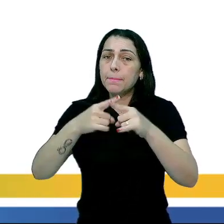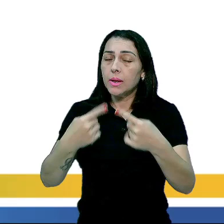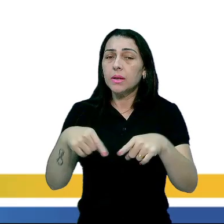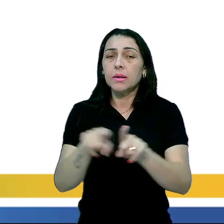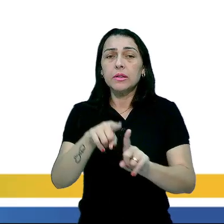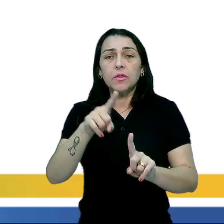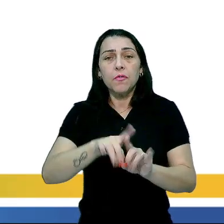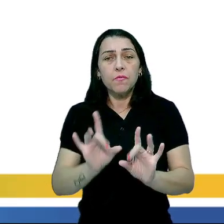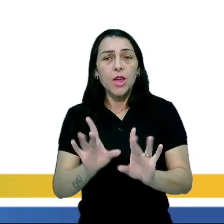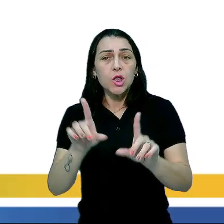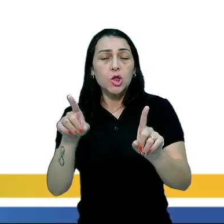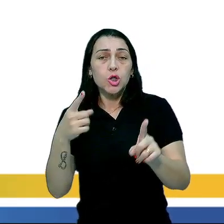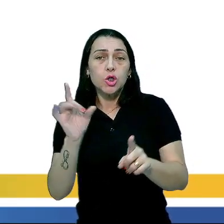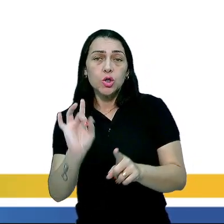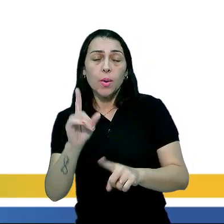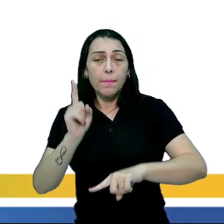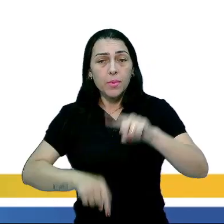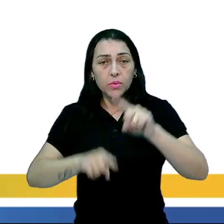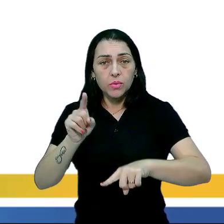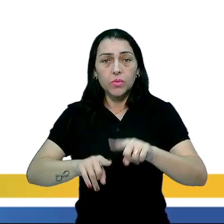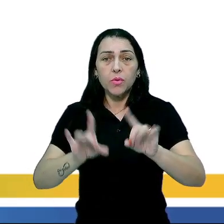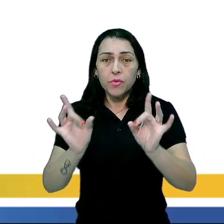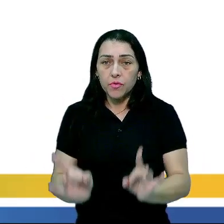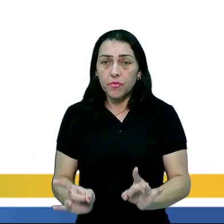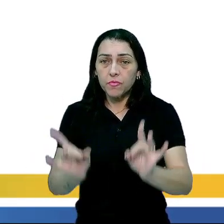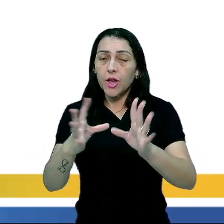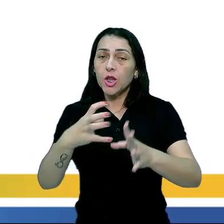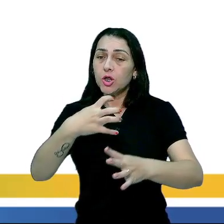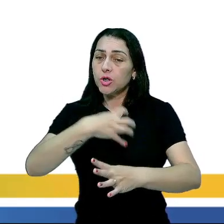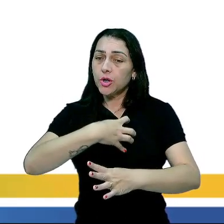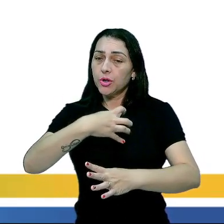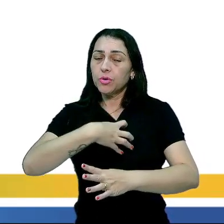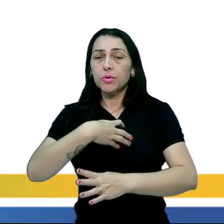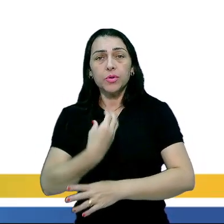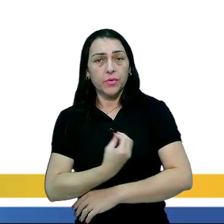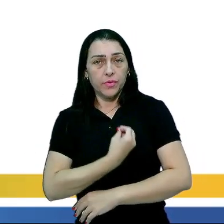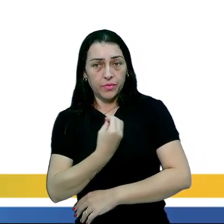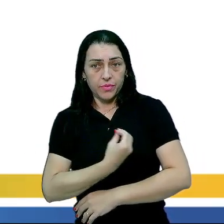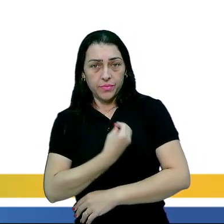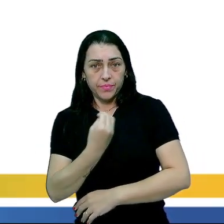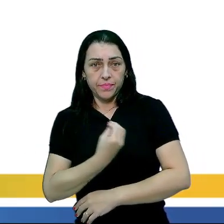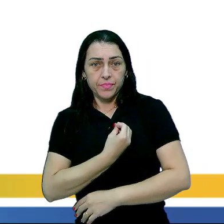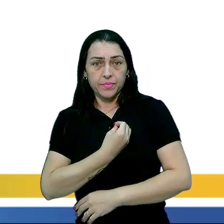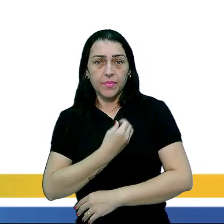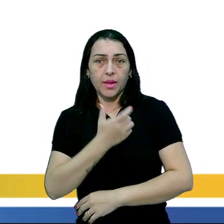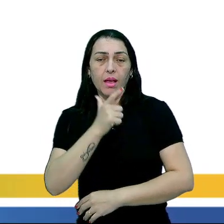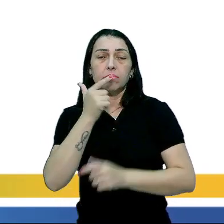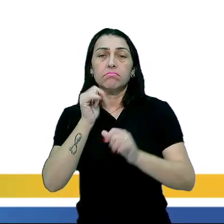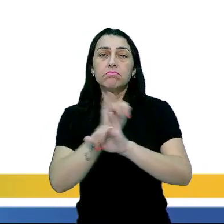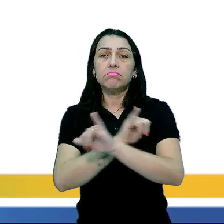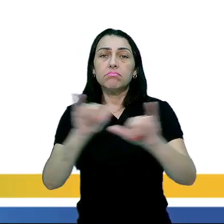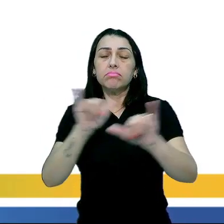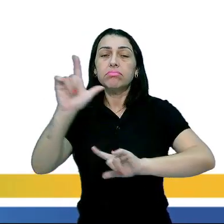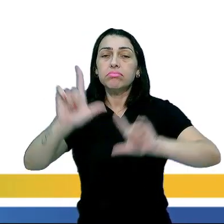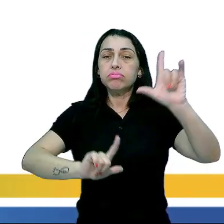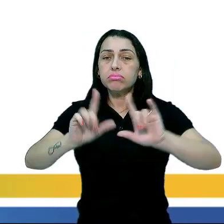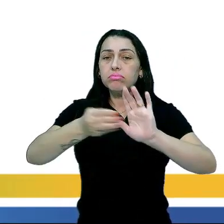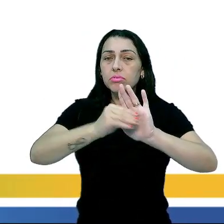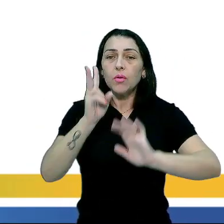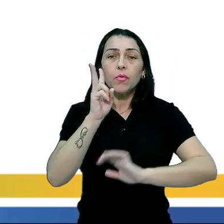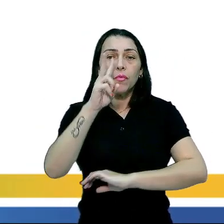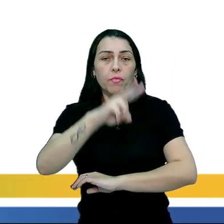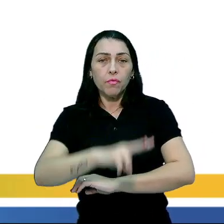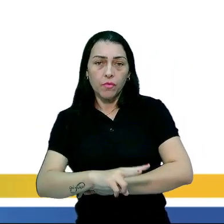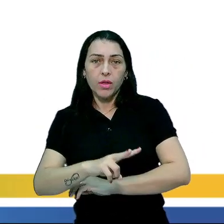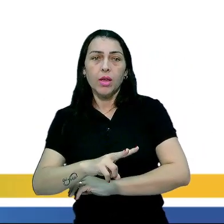Marcas não vendem apenas produtos, vendem formas de vida. A campanha publicitária que nós estamos